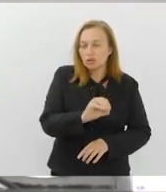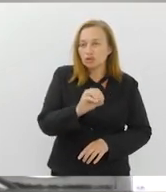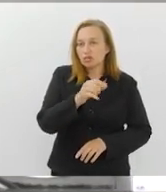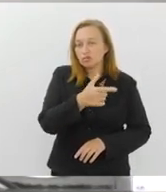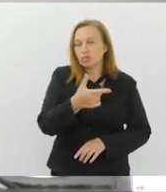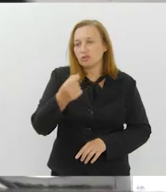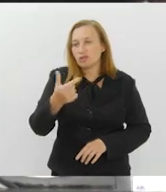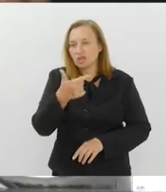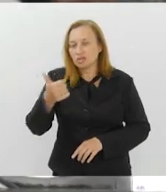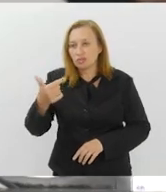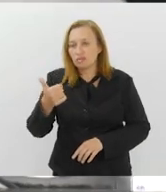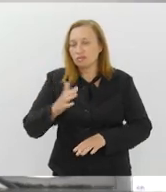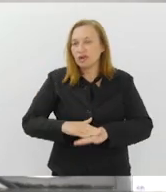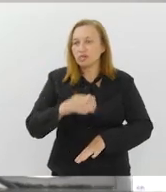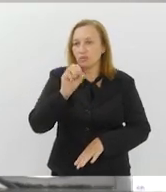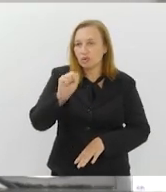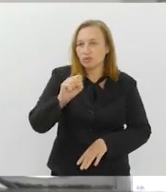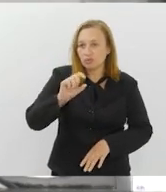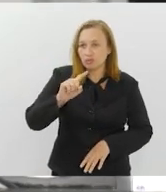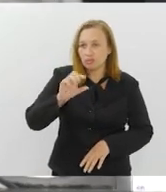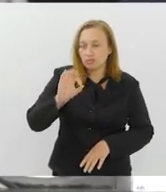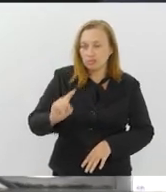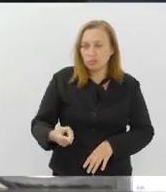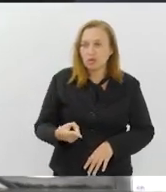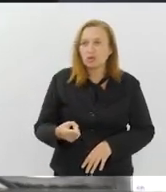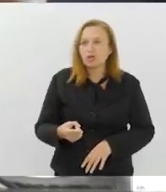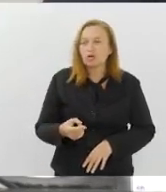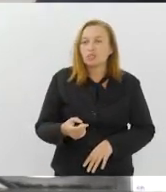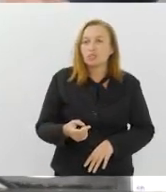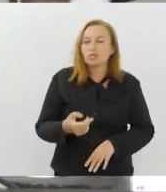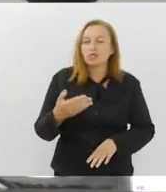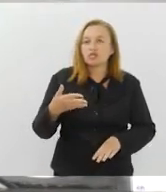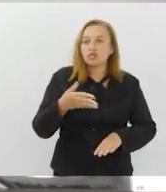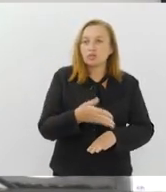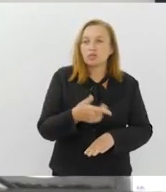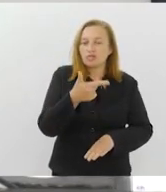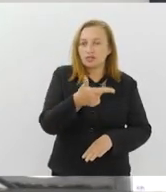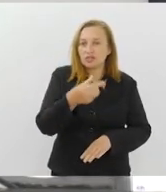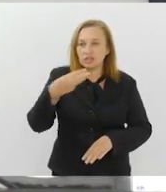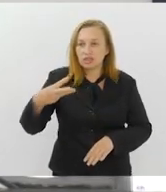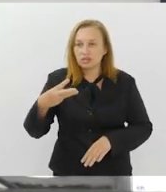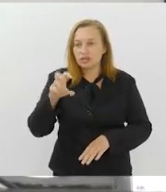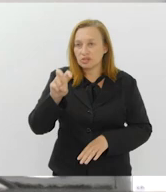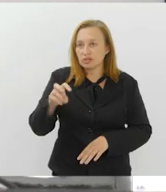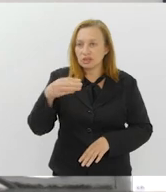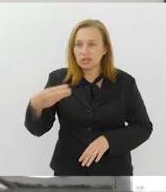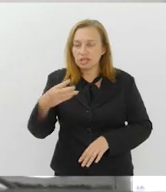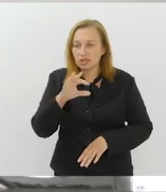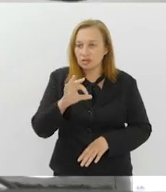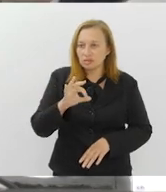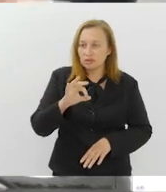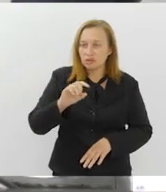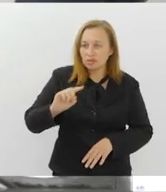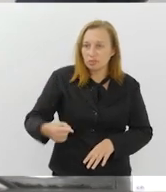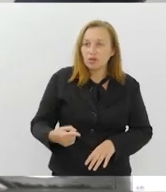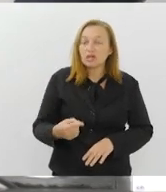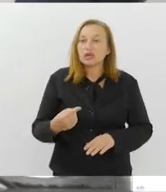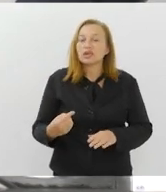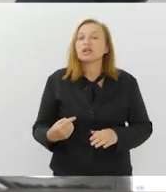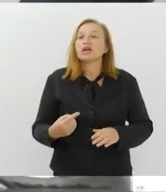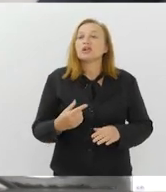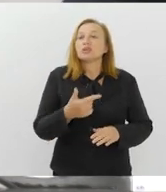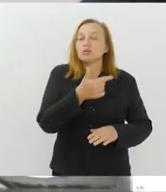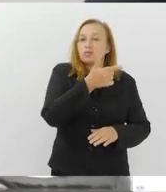foram mais 8 mil. Quando chegou em 23, foi para 53 mil. Então, desde 2019